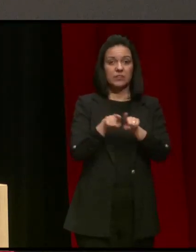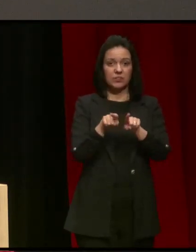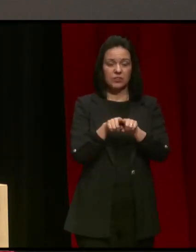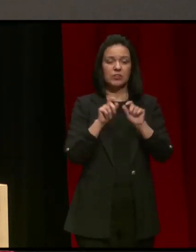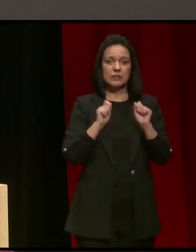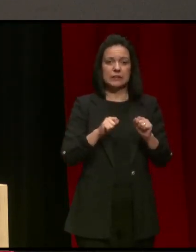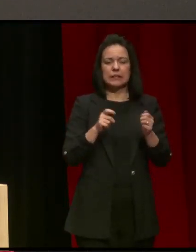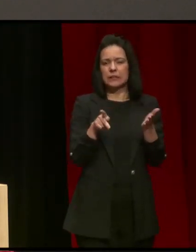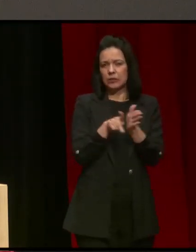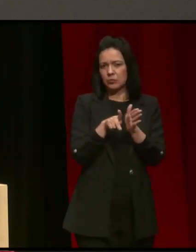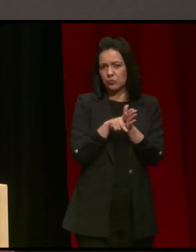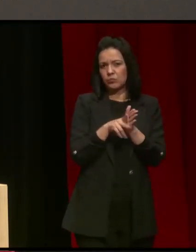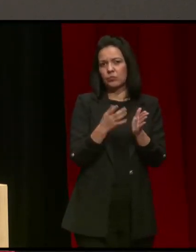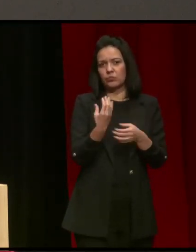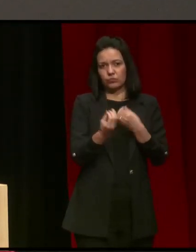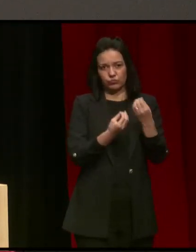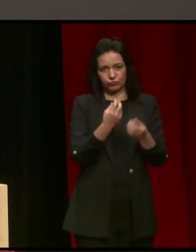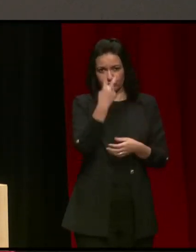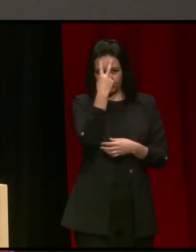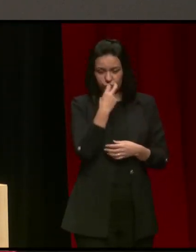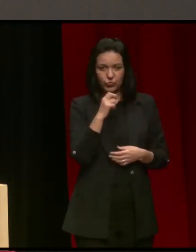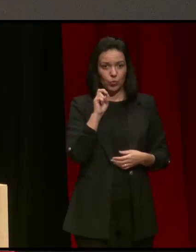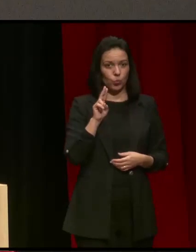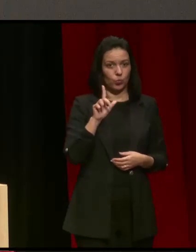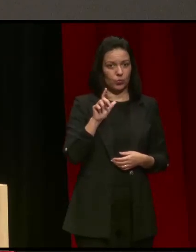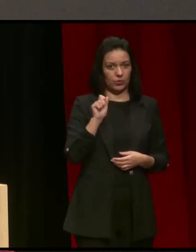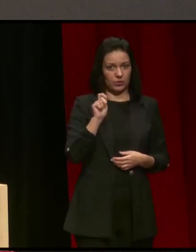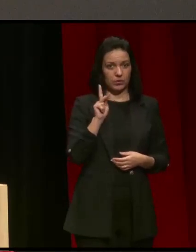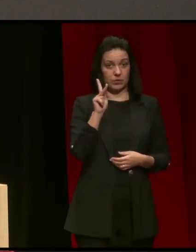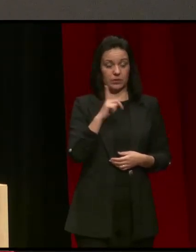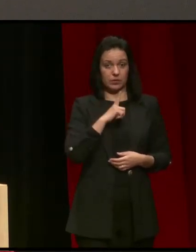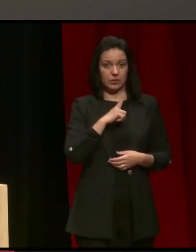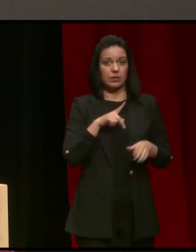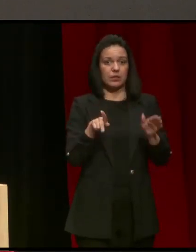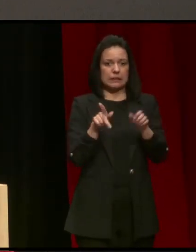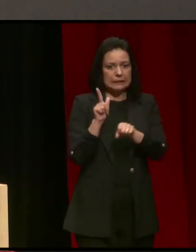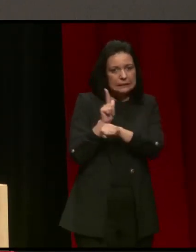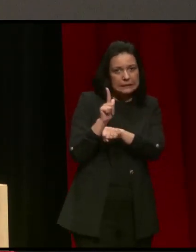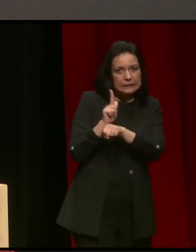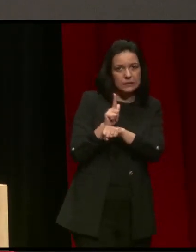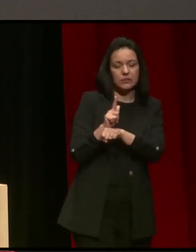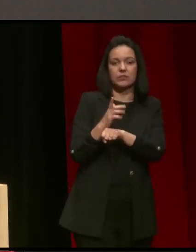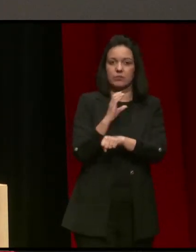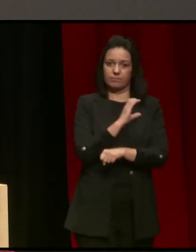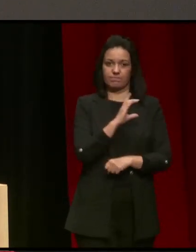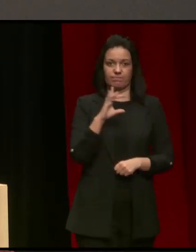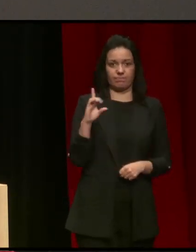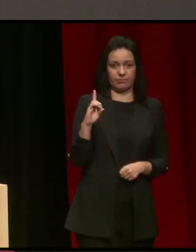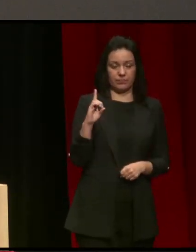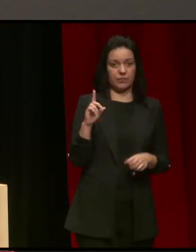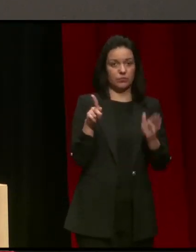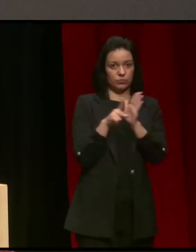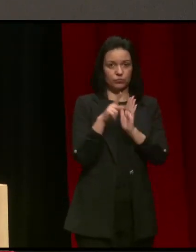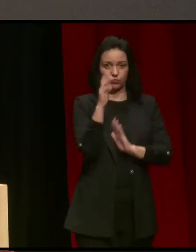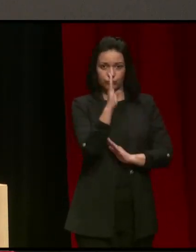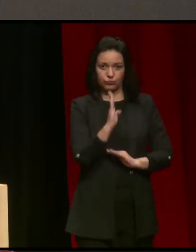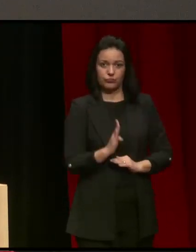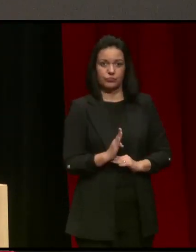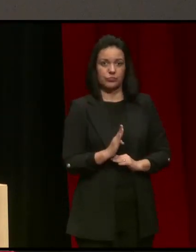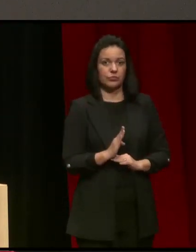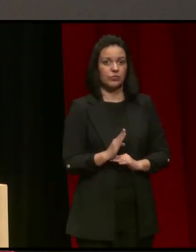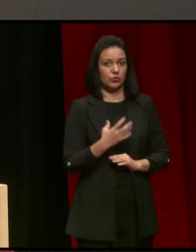de Cegos, conhecida como ULAC, coordenador de gestão estratégica da Confederação Brasileira de Desportos